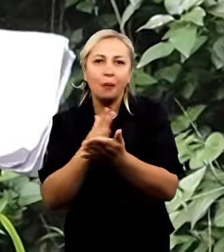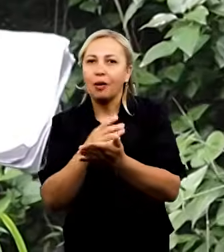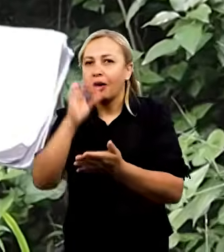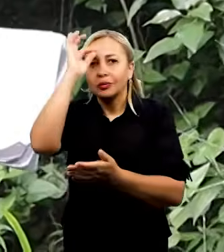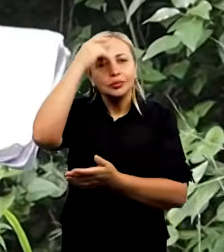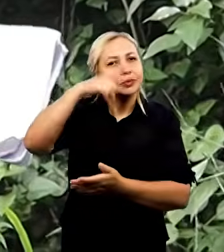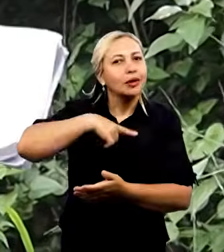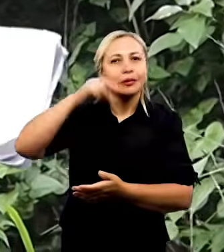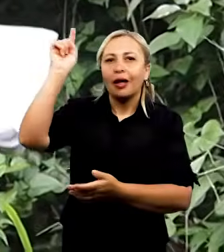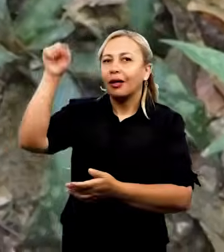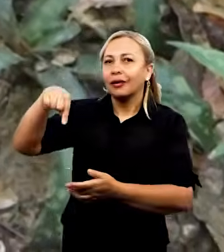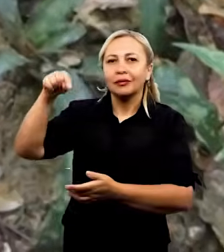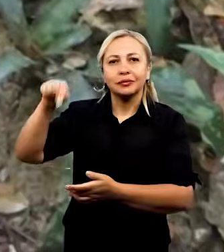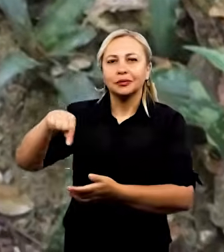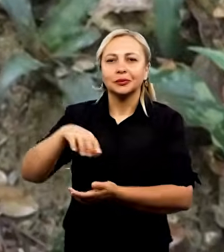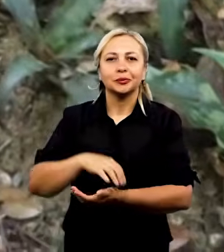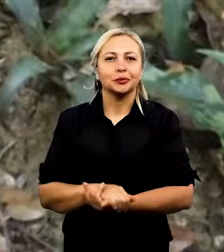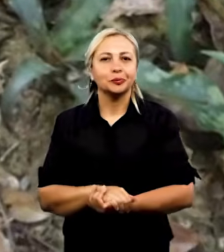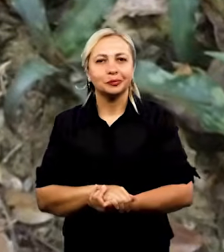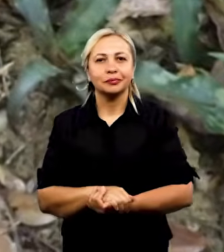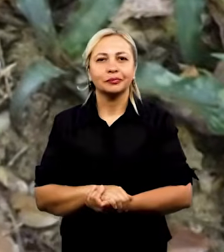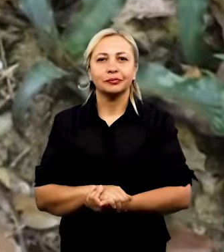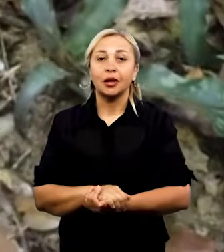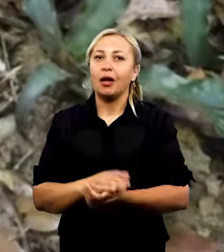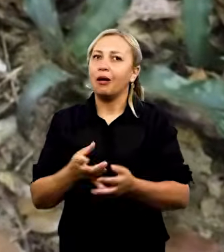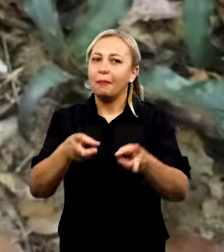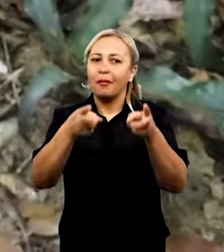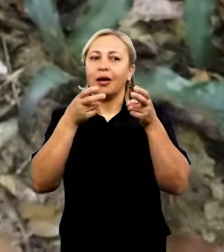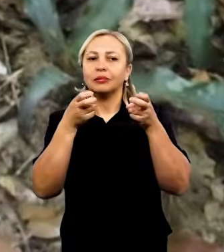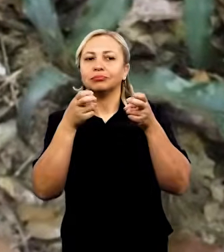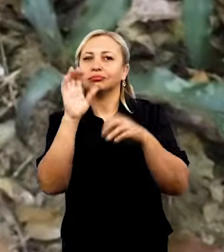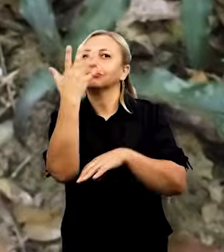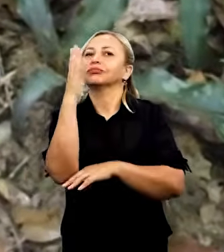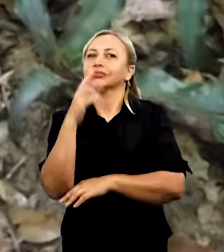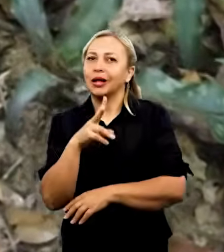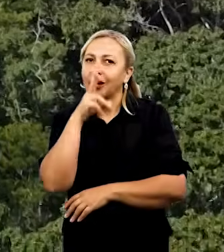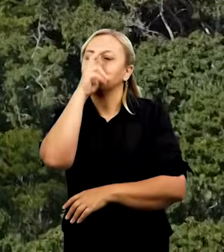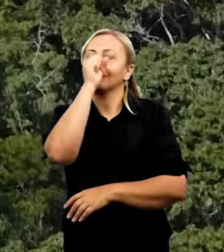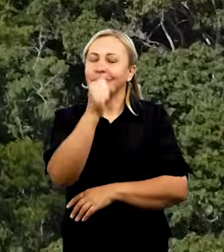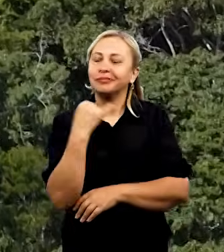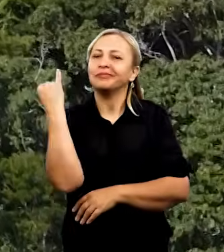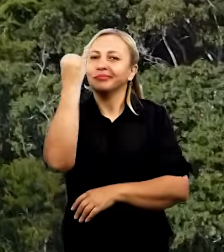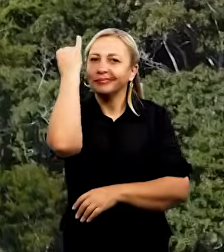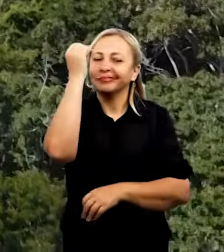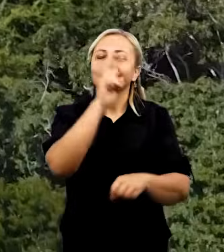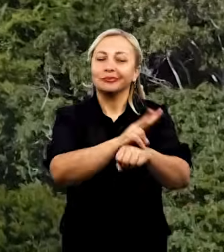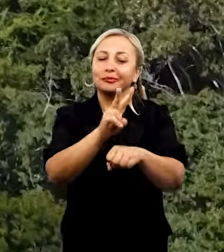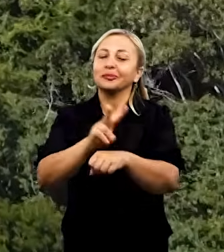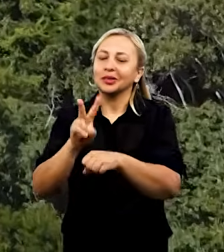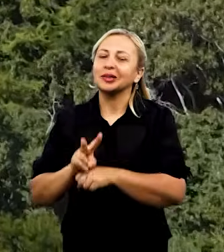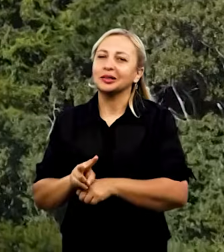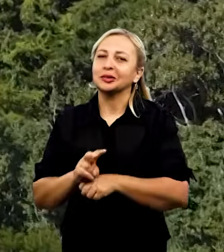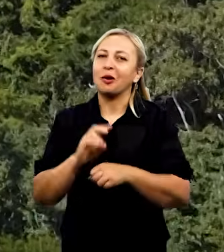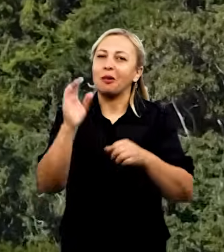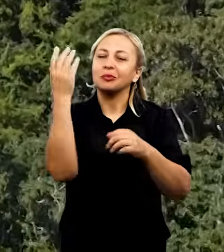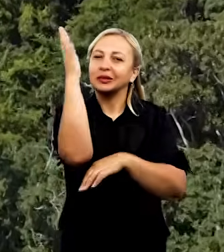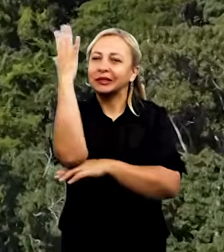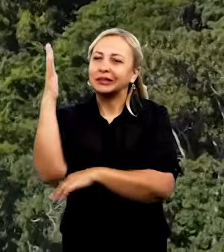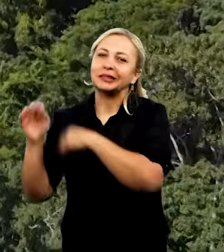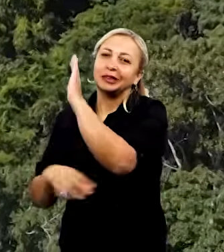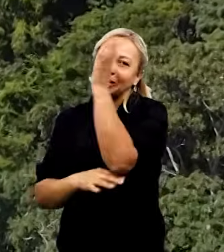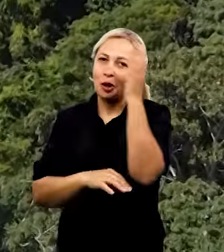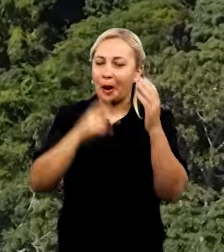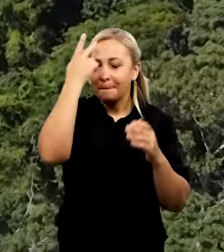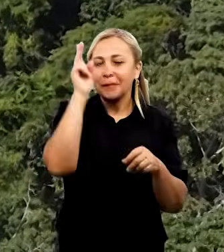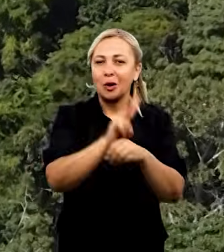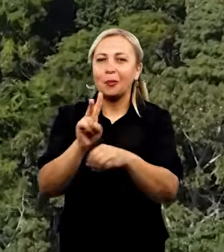de plantas, algumas que só existem na região. As descobertas reforçam a importância da preservação do